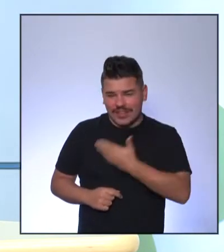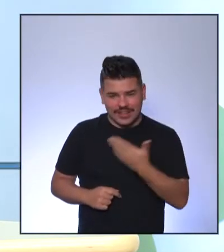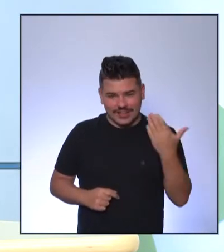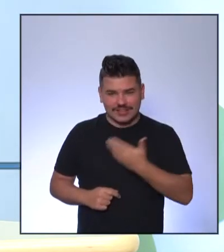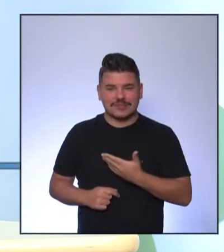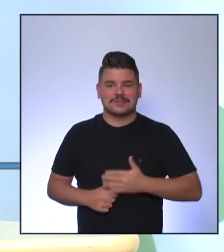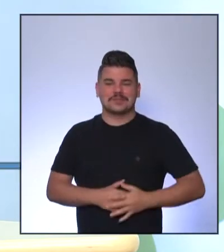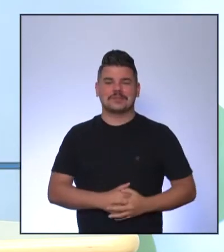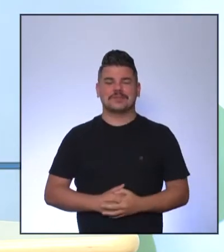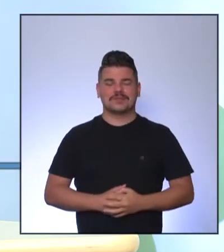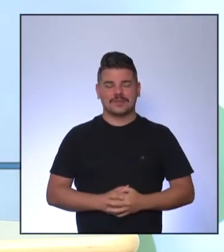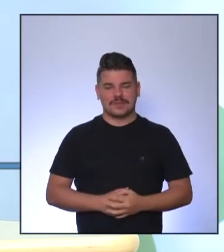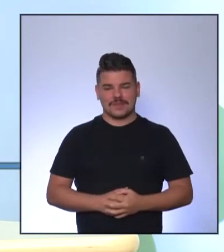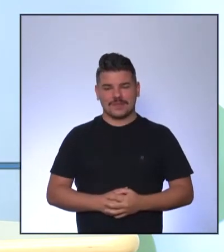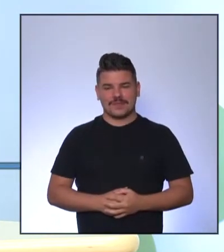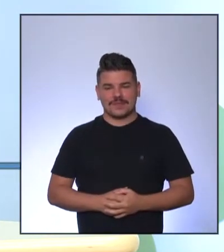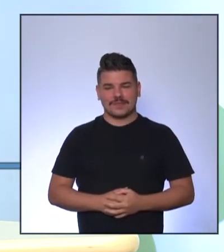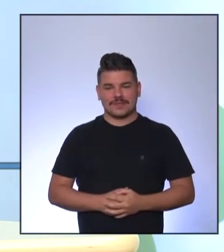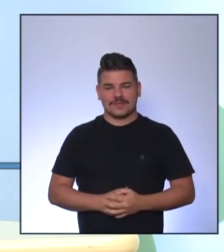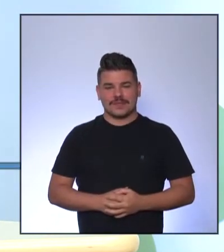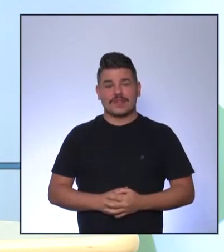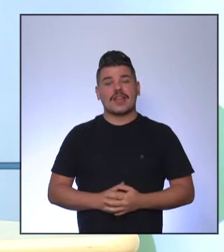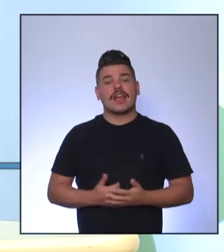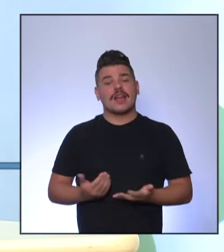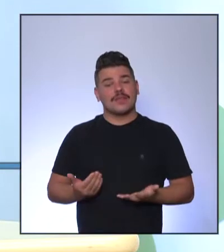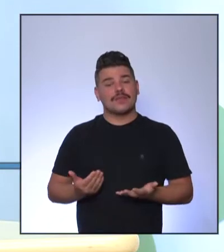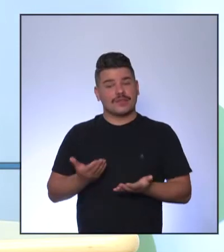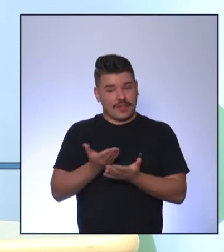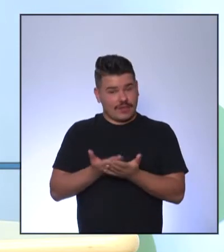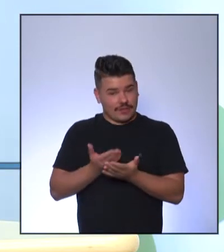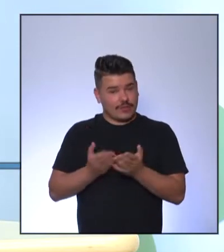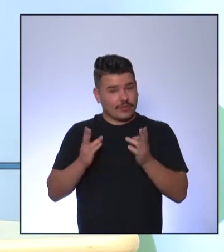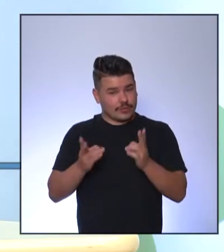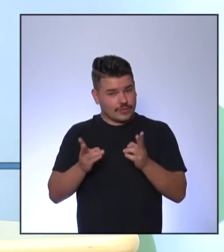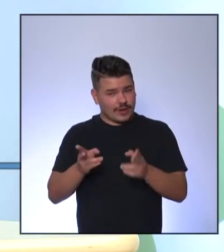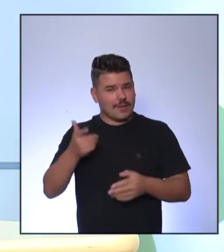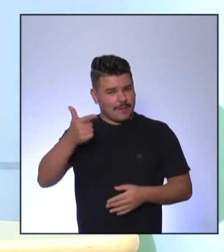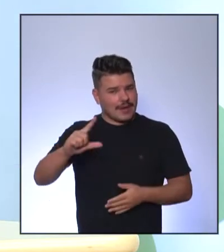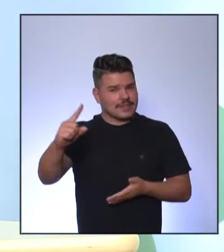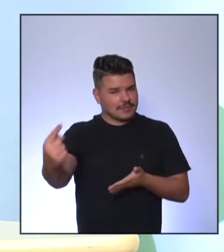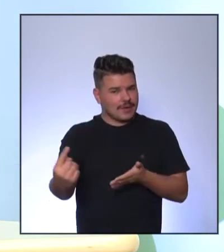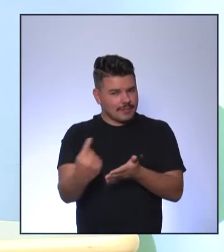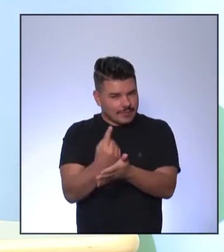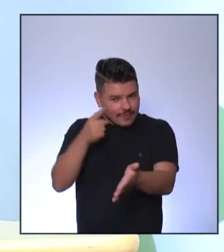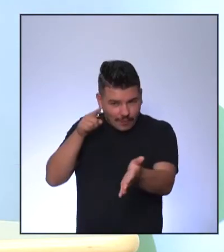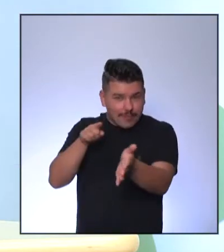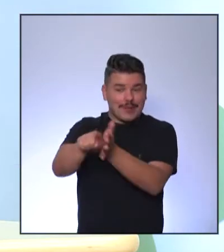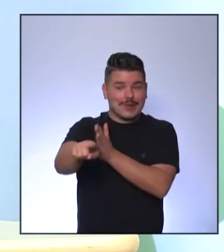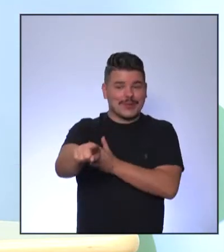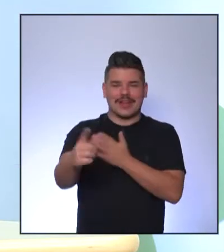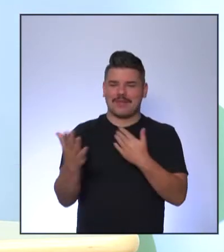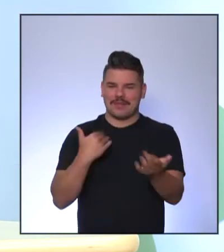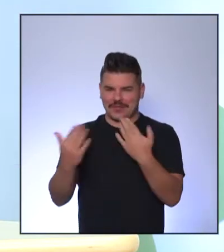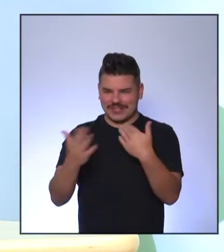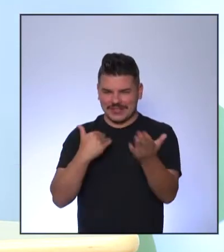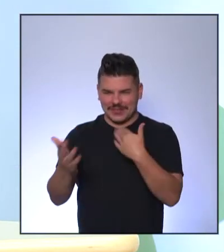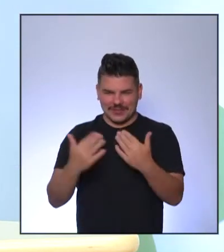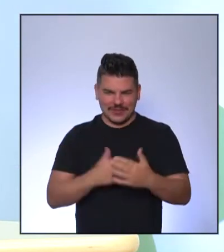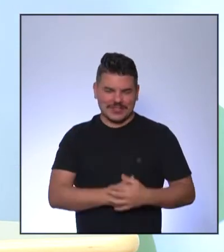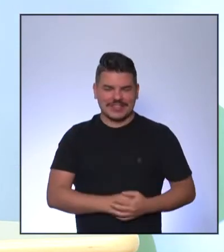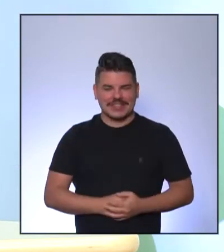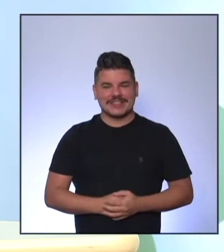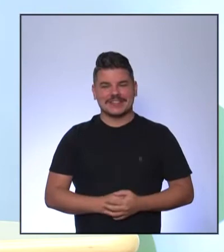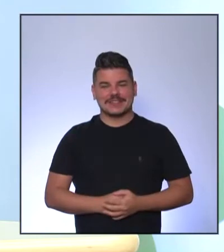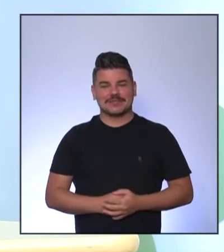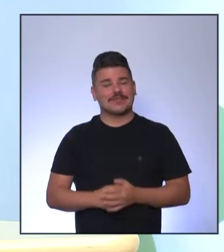evidências. Certo? Pessoal, ó, continuando aí, tem mais uma perguntinha para vocês interagirem com a gente. A perguntinha